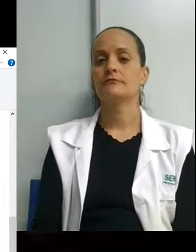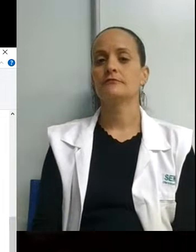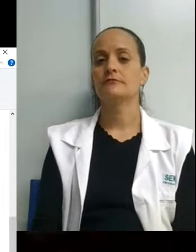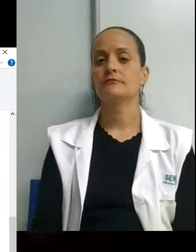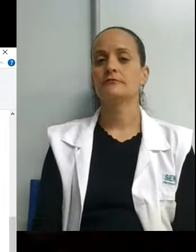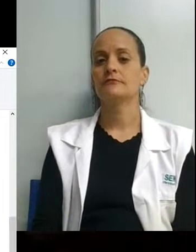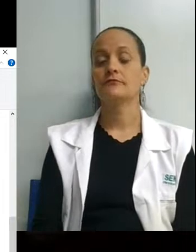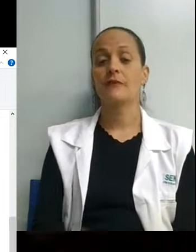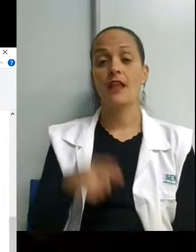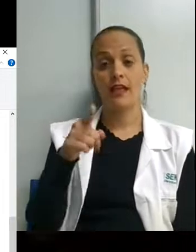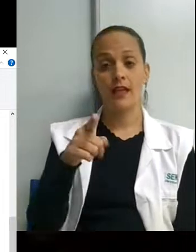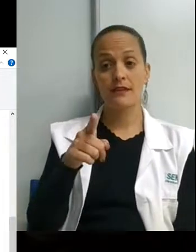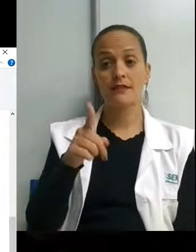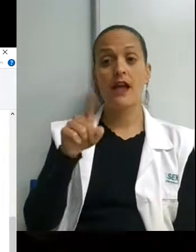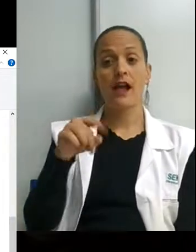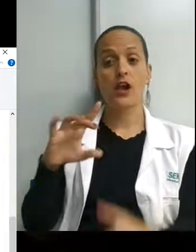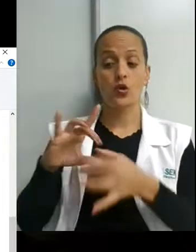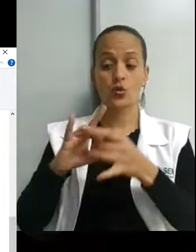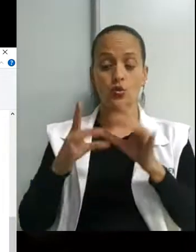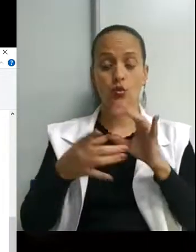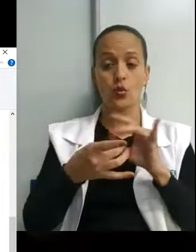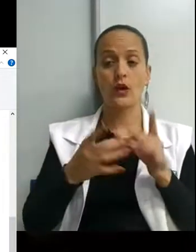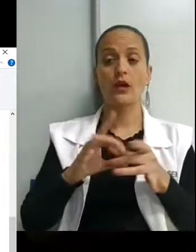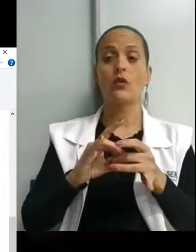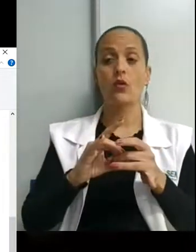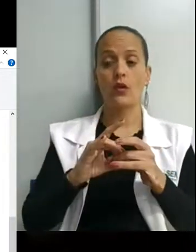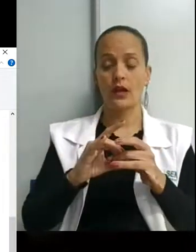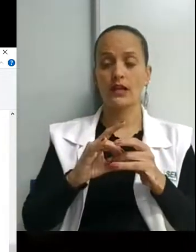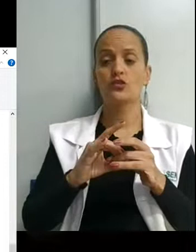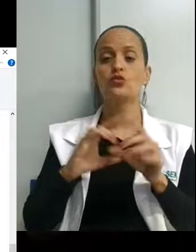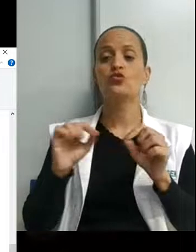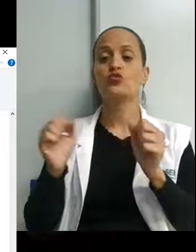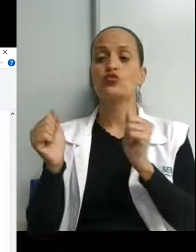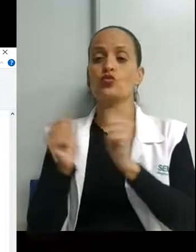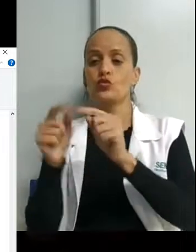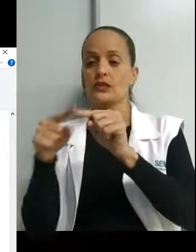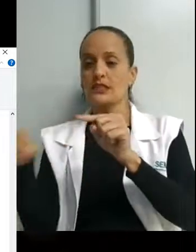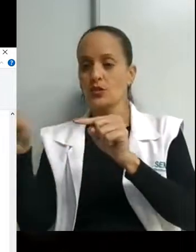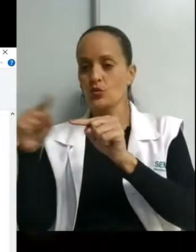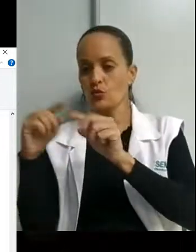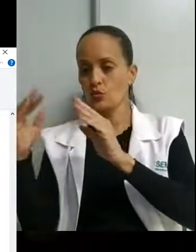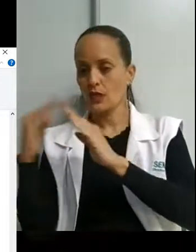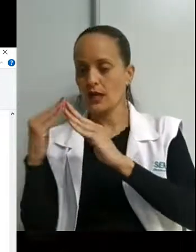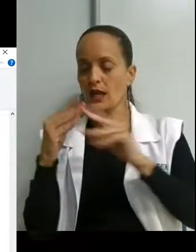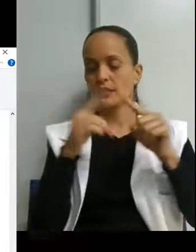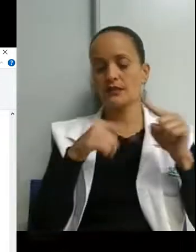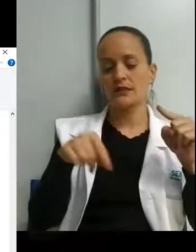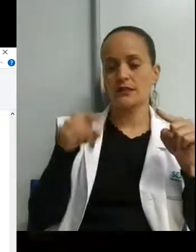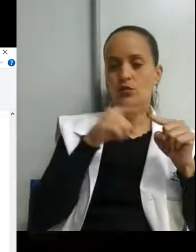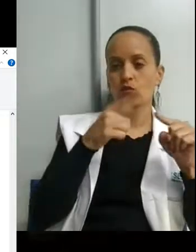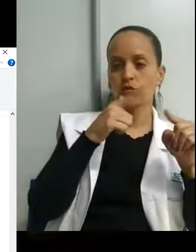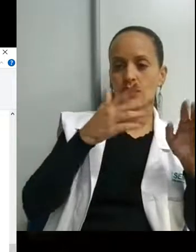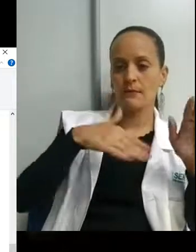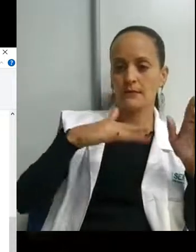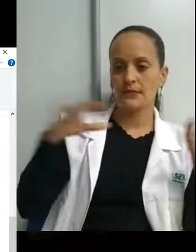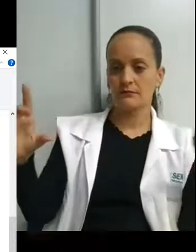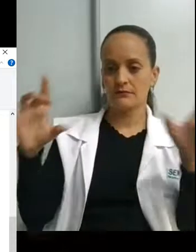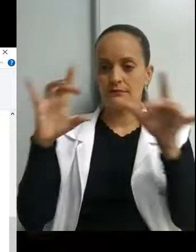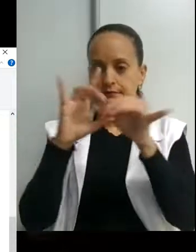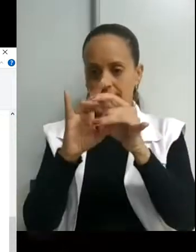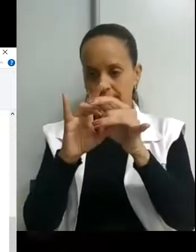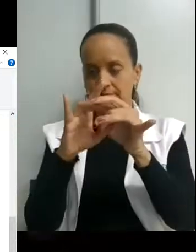da casa conectado com o circuito da piscina, no caso, o circuito da rede, certo? Então, com esse valor de corrente aqui, ó,